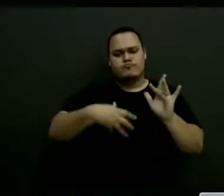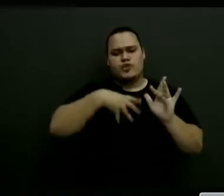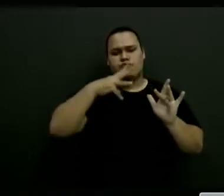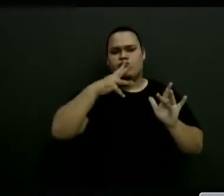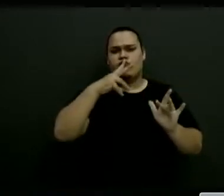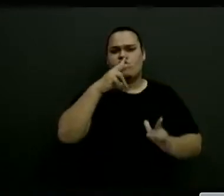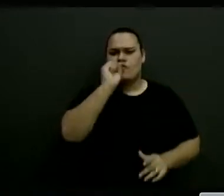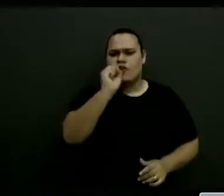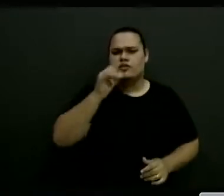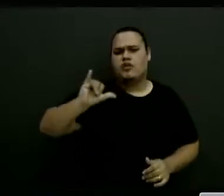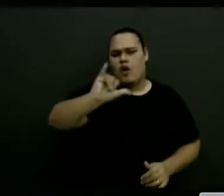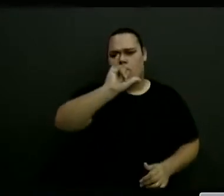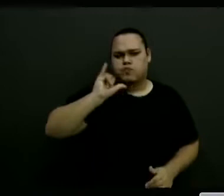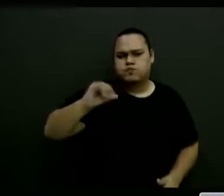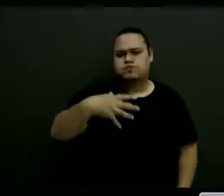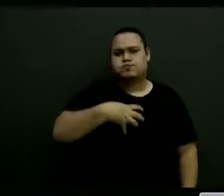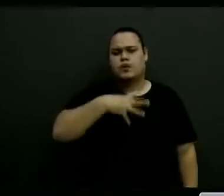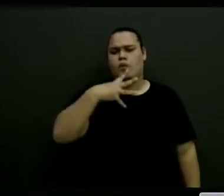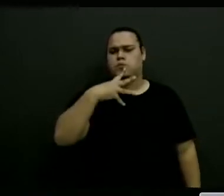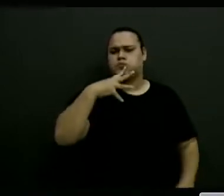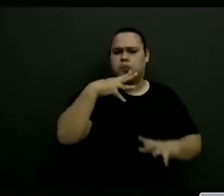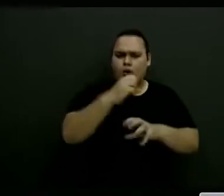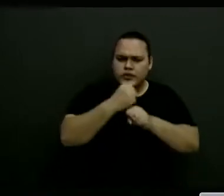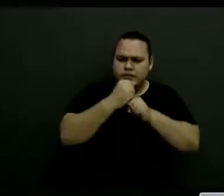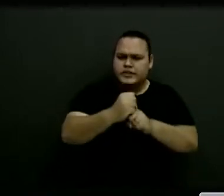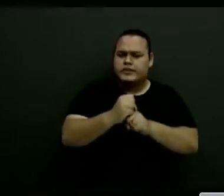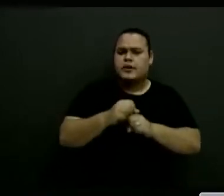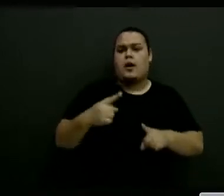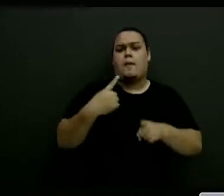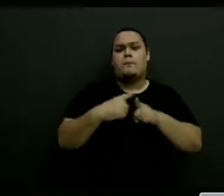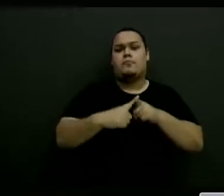ungido com poder, para desenvolver